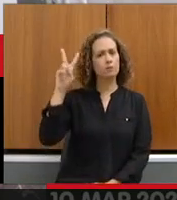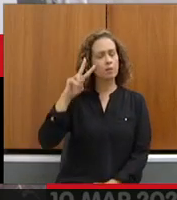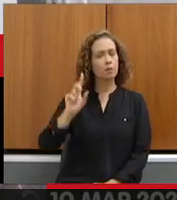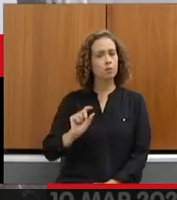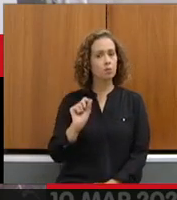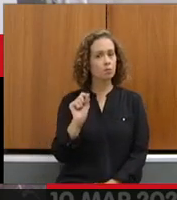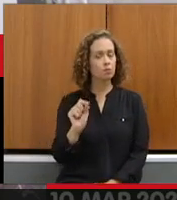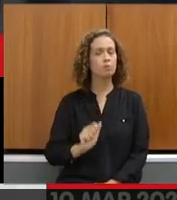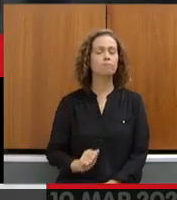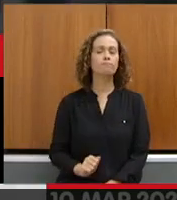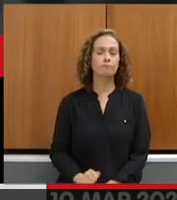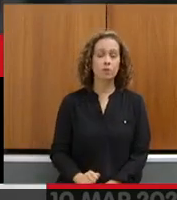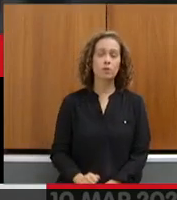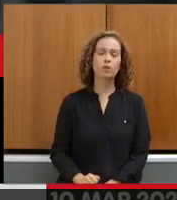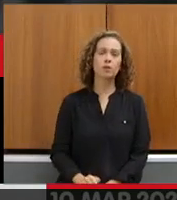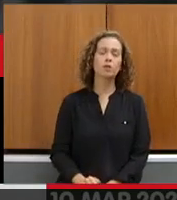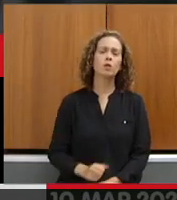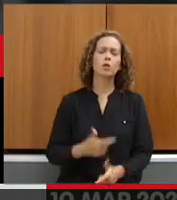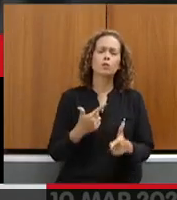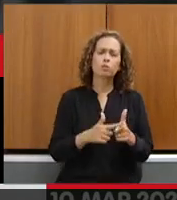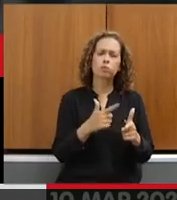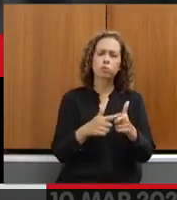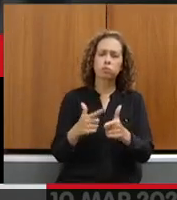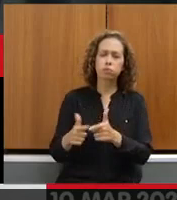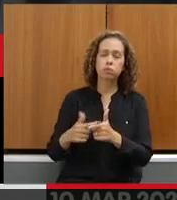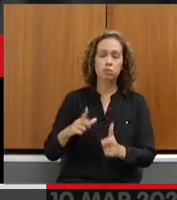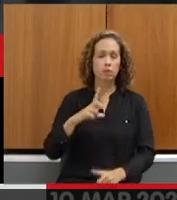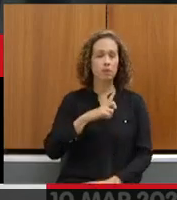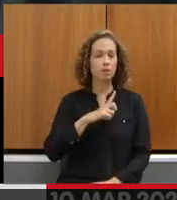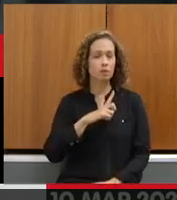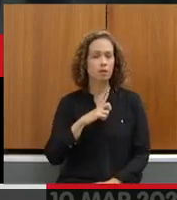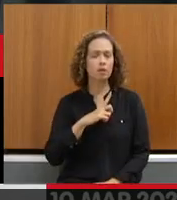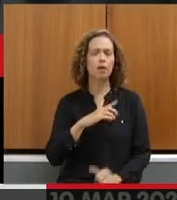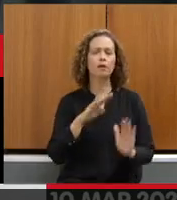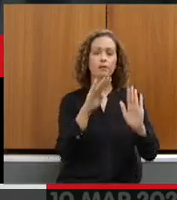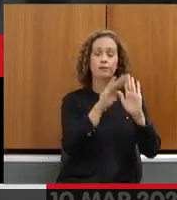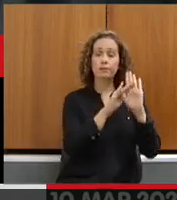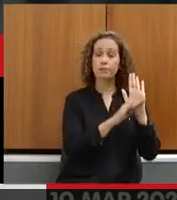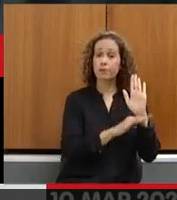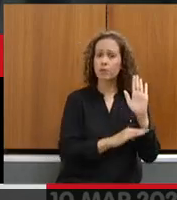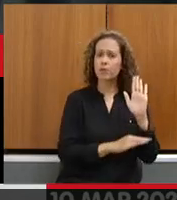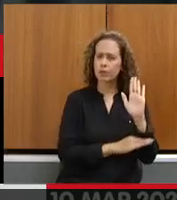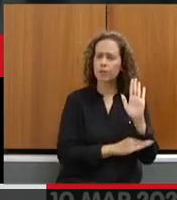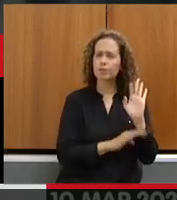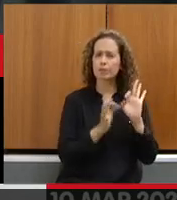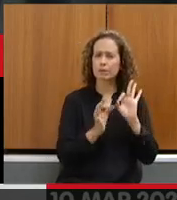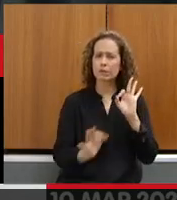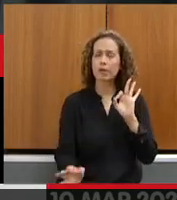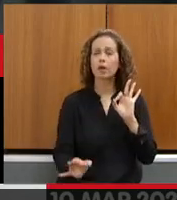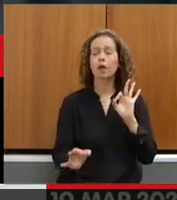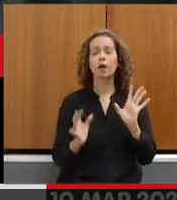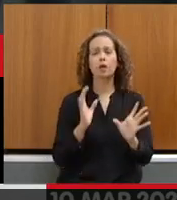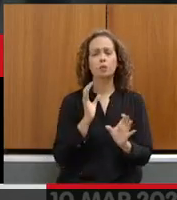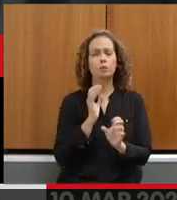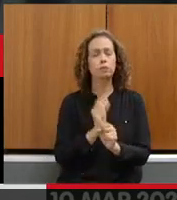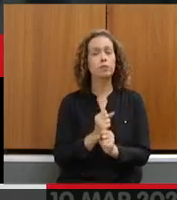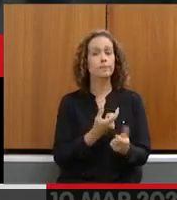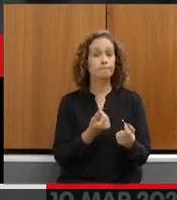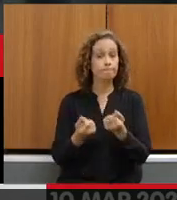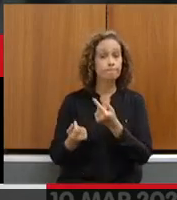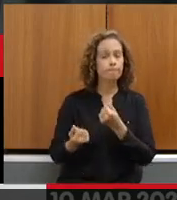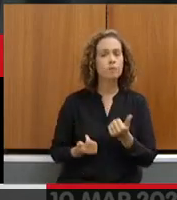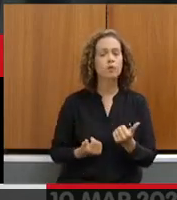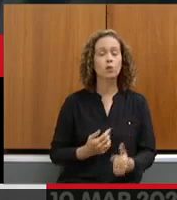assim que é grande maioria dos grandes programas que nós temos que são programas mais onerosos esses programas eles fazem avaliação